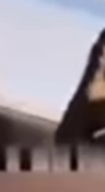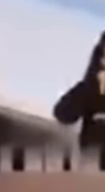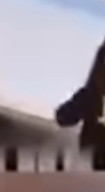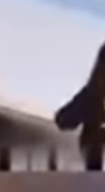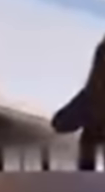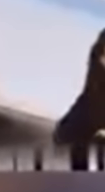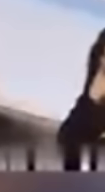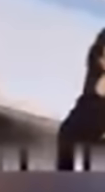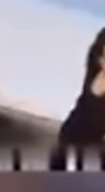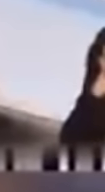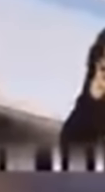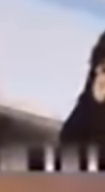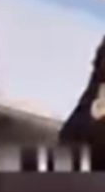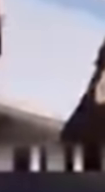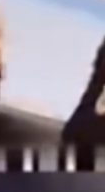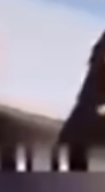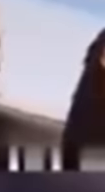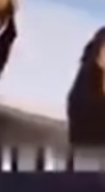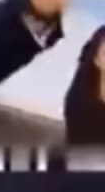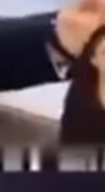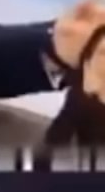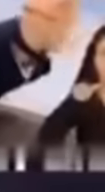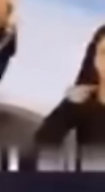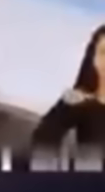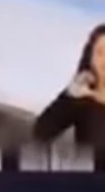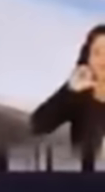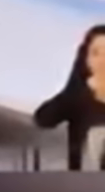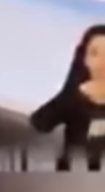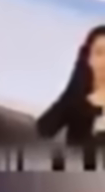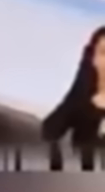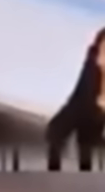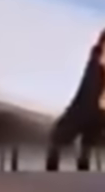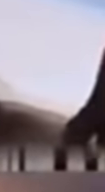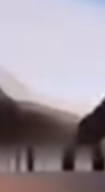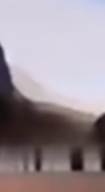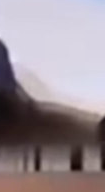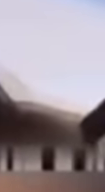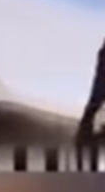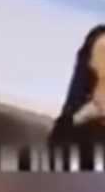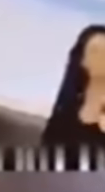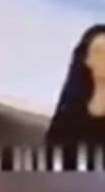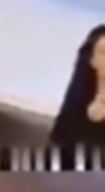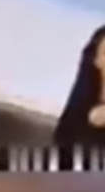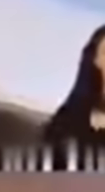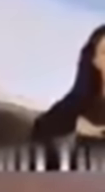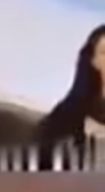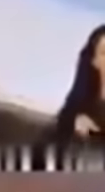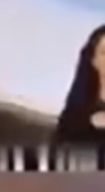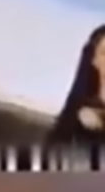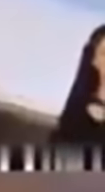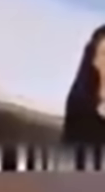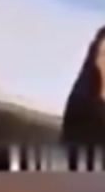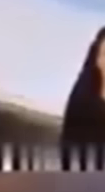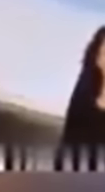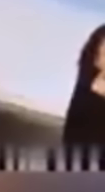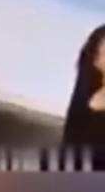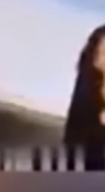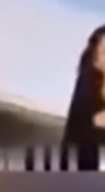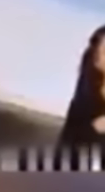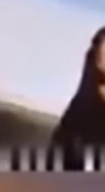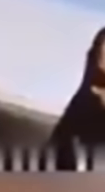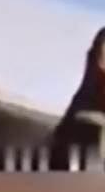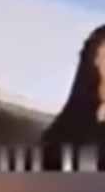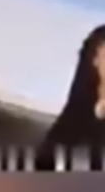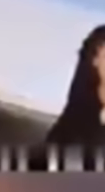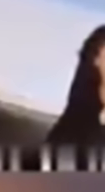Cooperação Policial Internacional para a Amazônia, reunindo os 9 países amazônicos, os 9 estados amazônicos, que também enfrentarão a corrupção nos